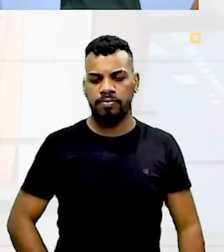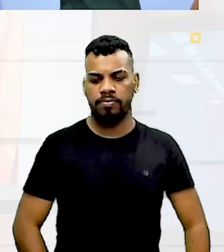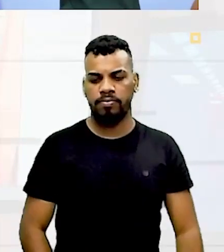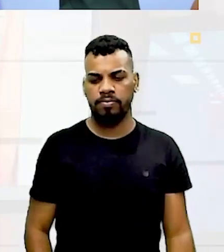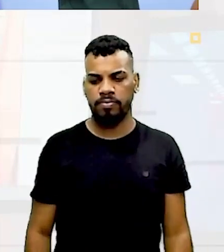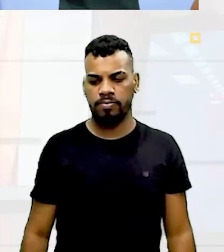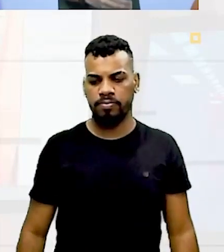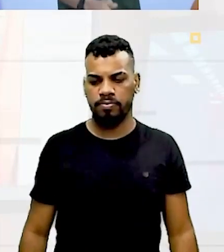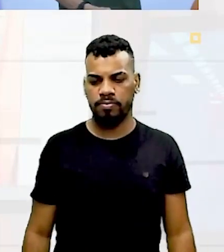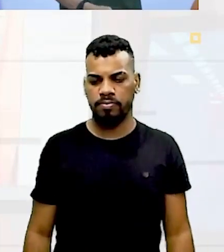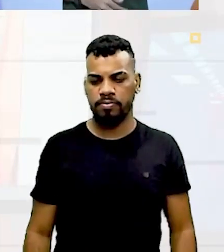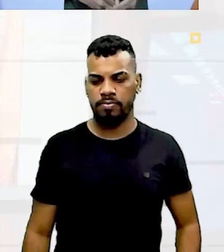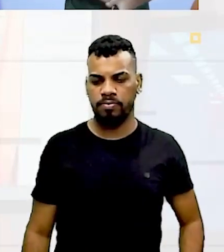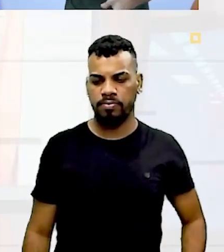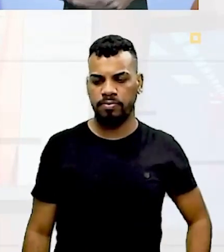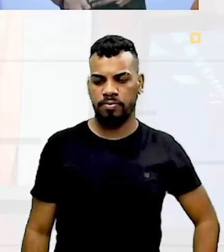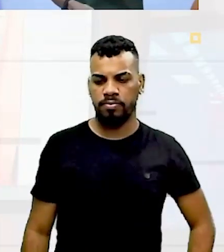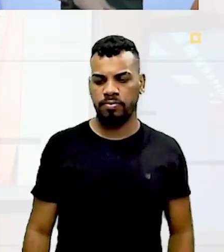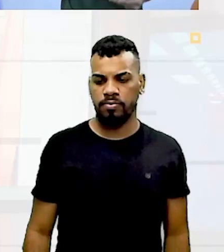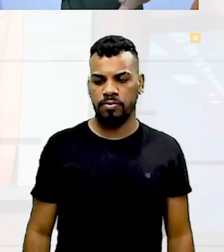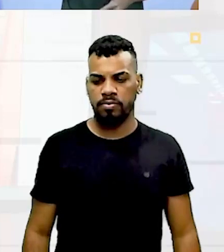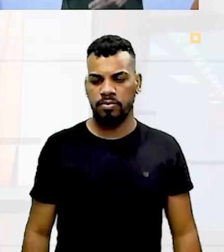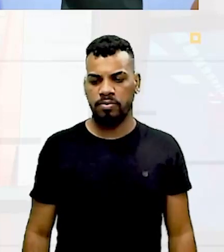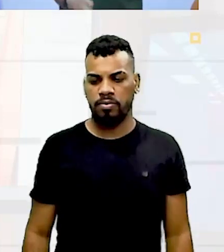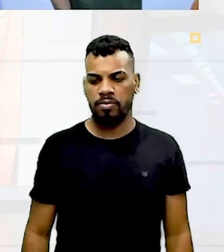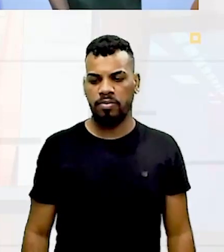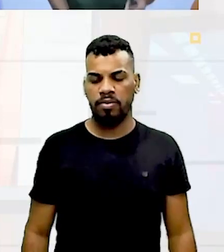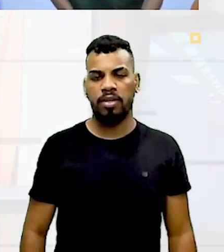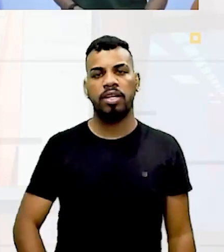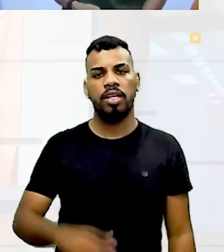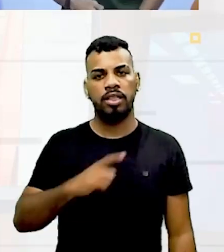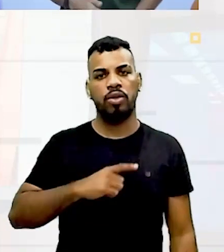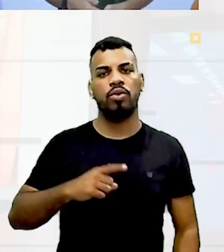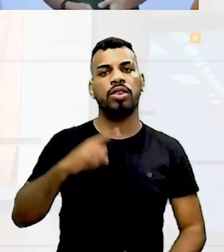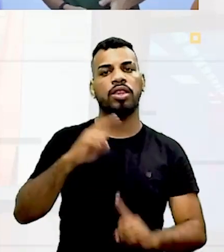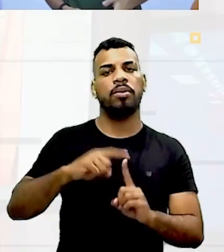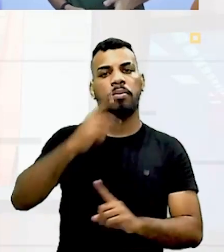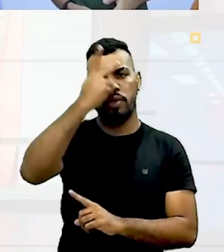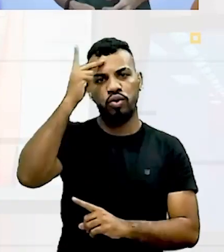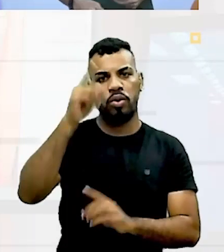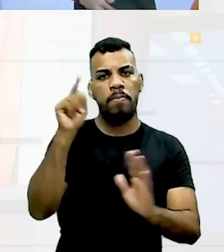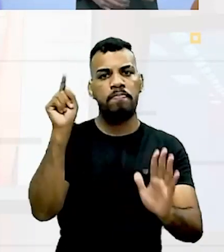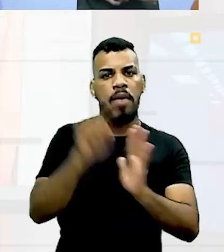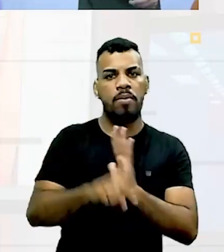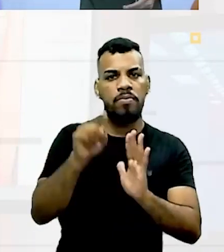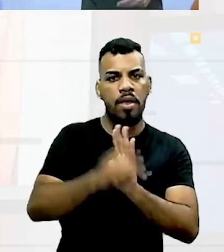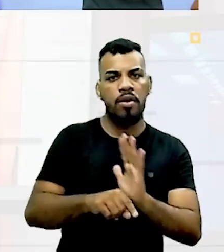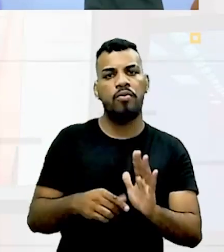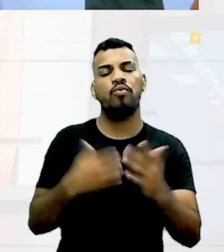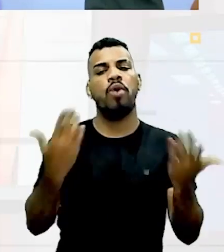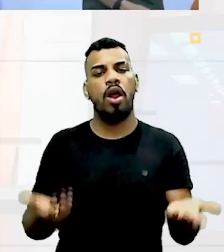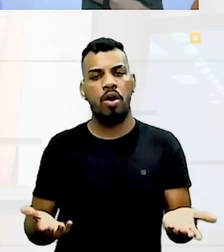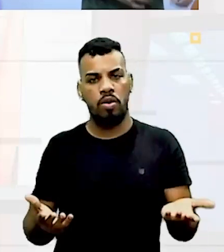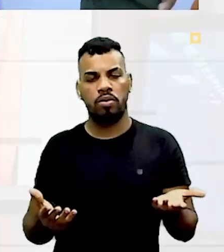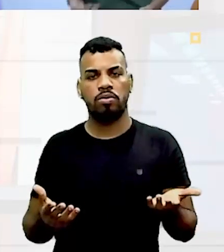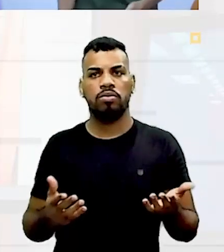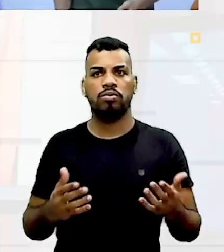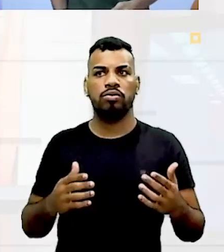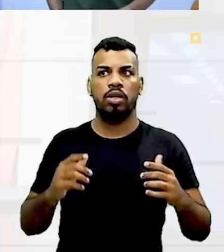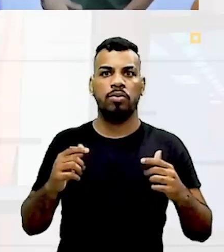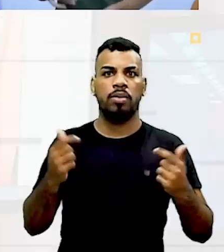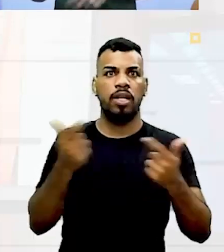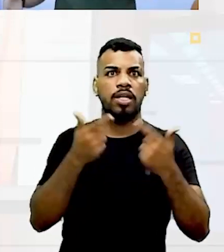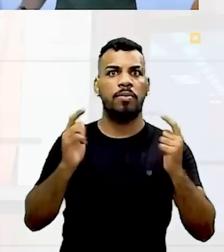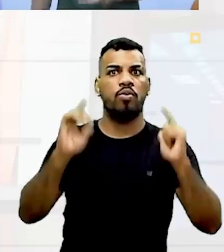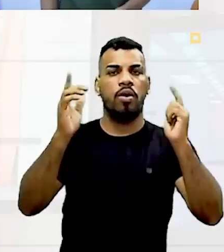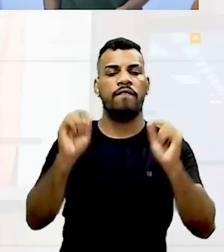Então, a ideia de crítica, aceitar crítica, vai depender do tipo de pessoa que você está perguntando, do tipo de animação que você está